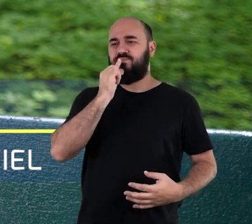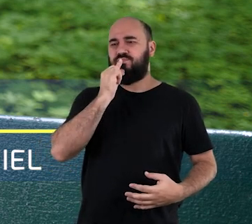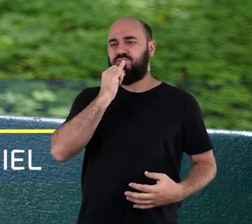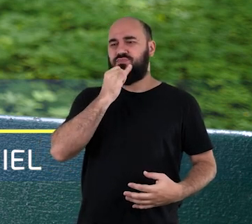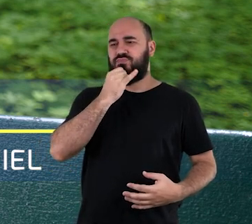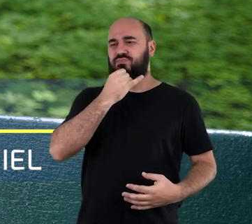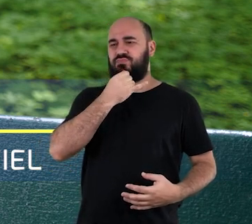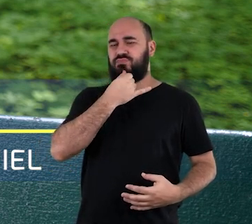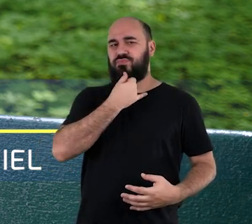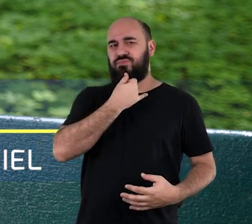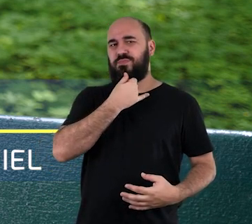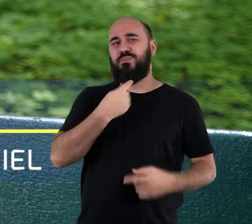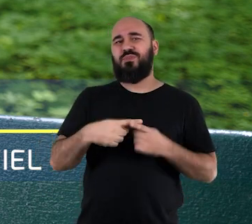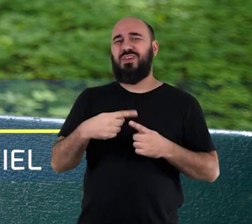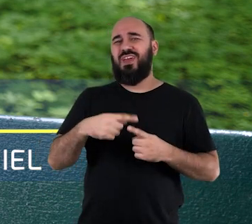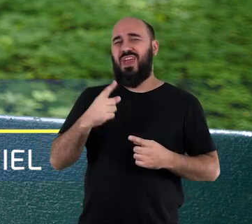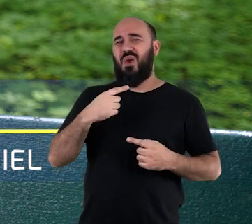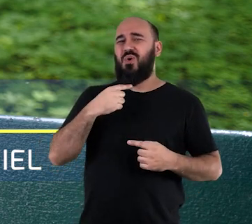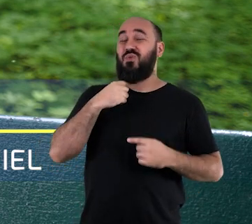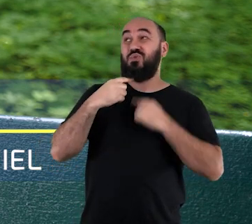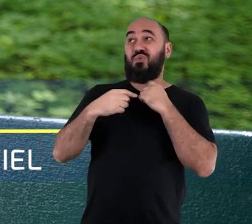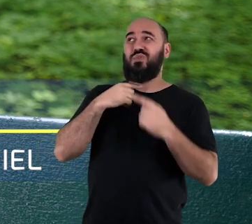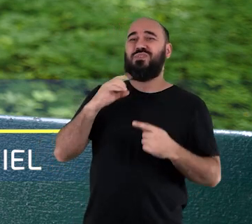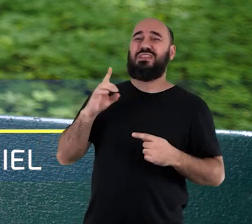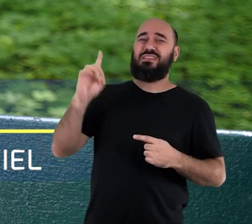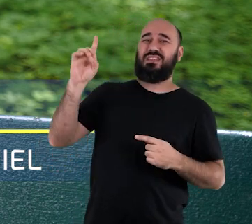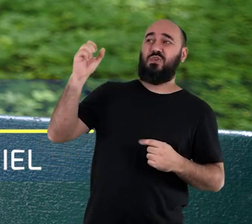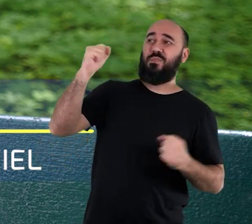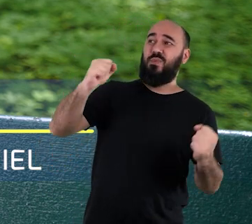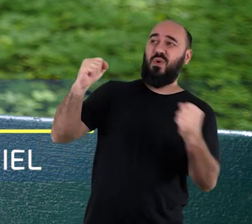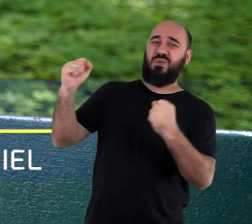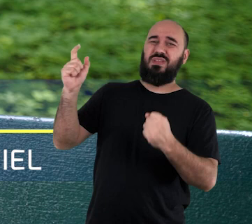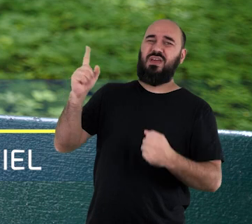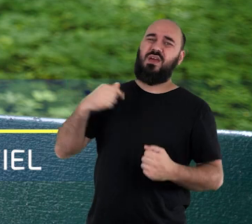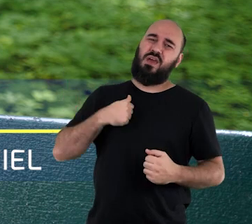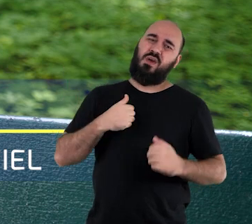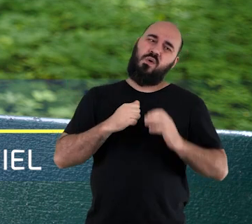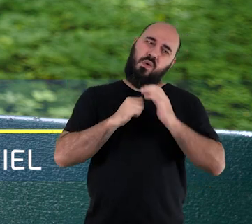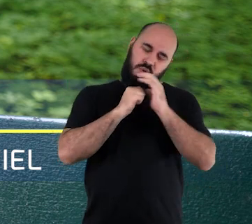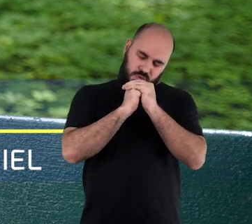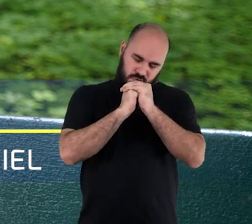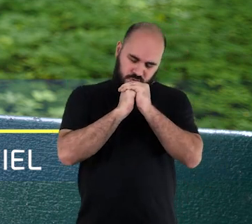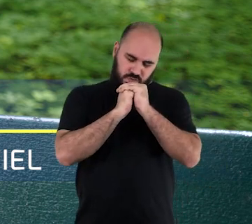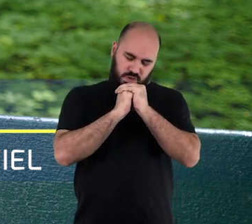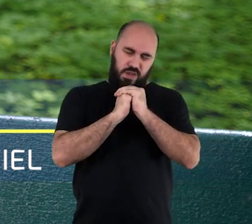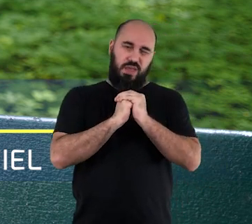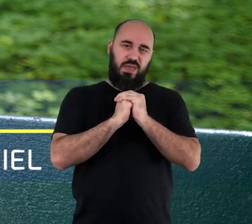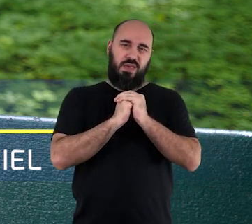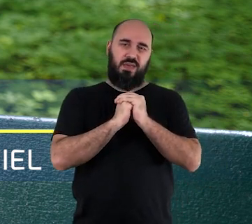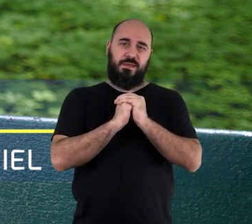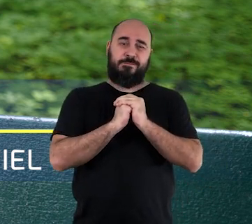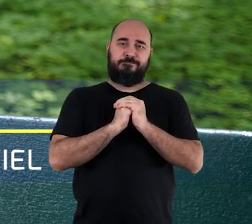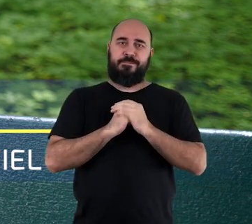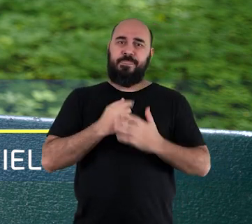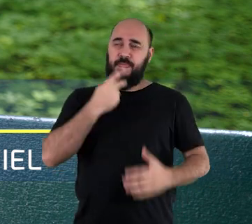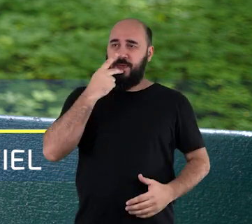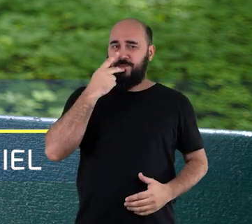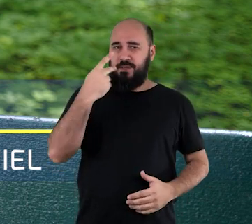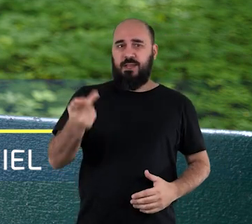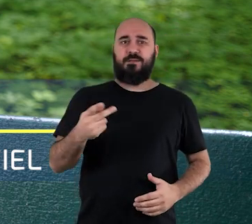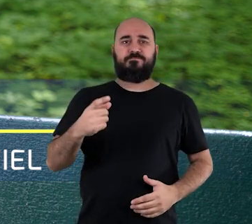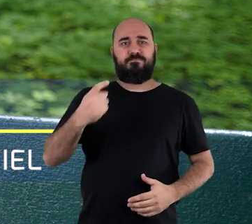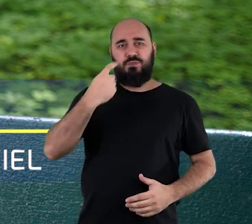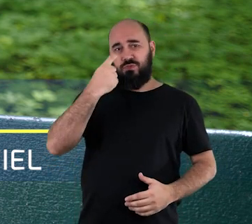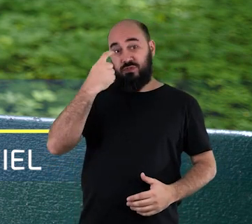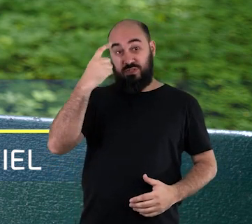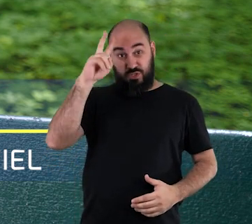colocando em dúvida o poder de Deus. Naquele momento eu orei e disse a Deus que naquela segunda-feira eu iria até a